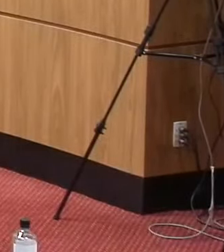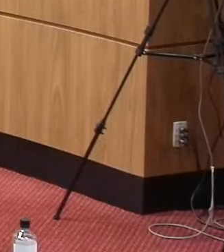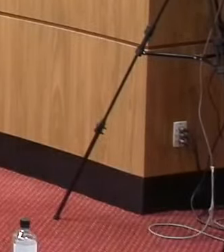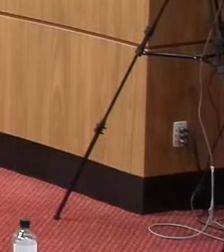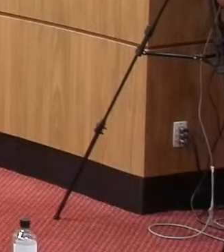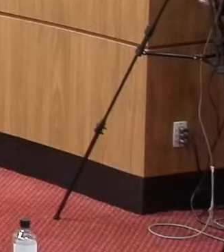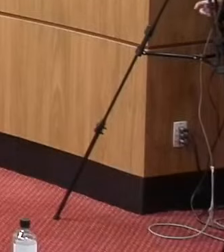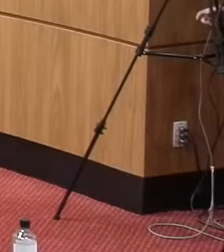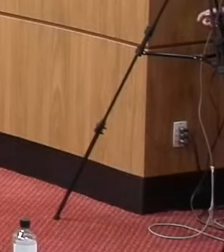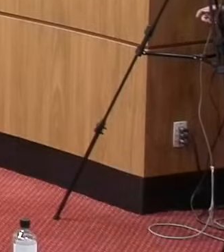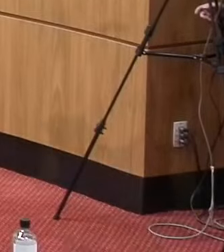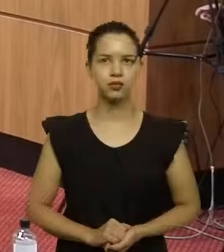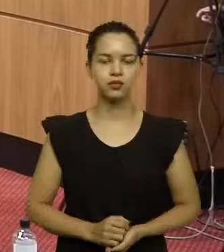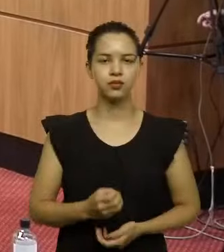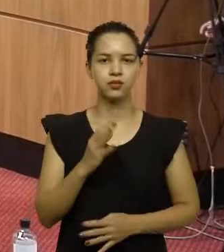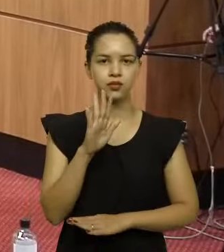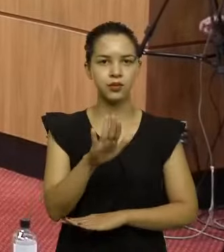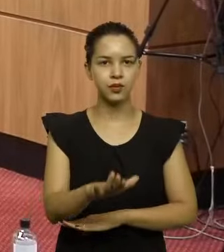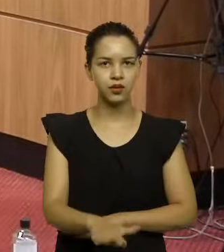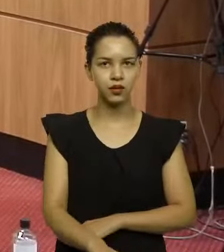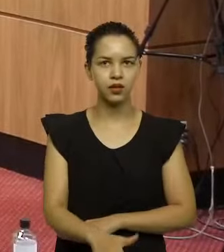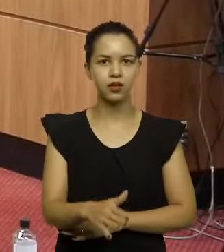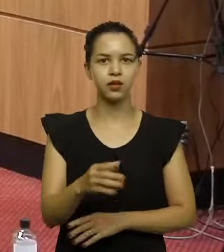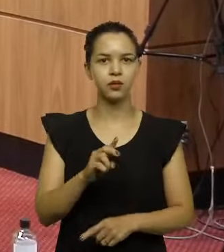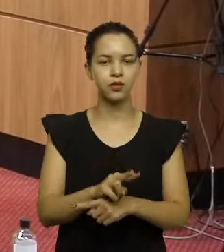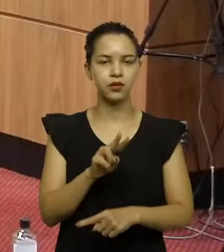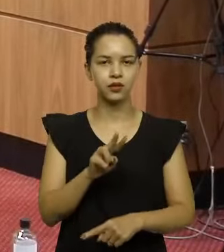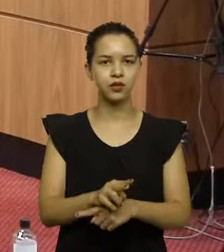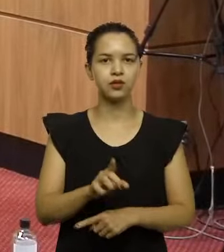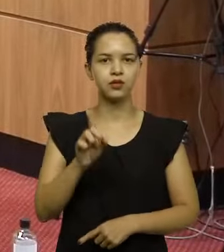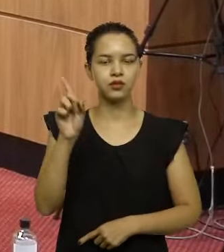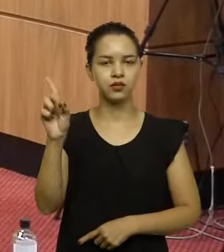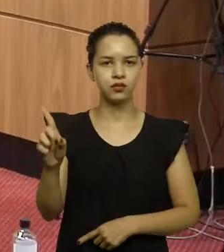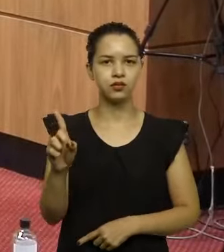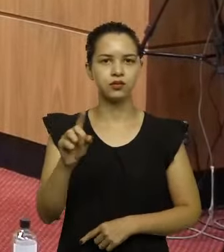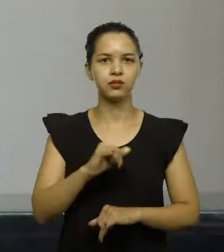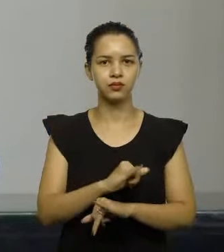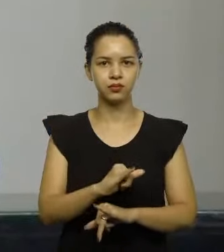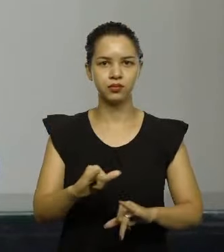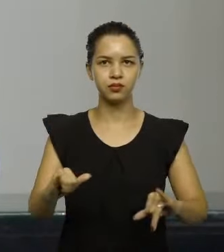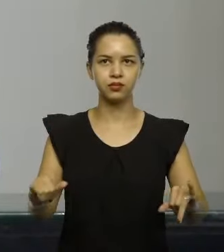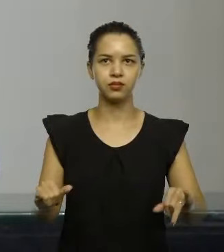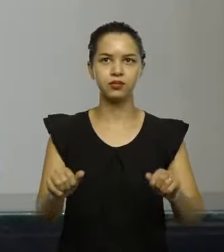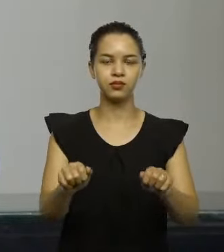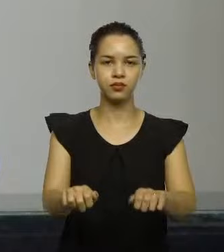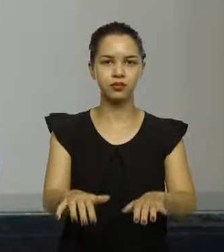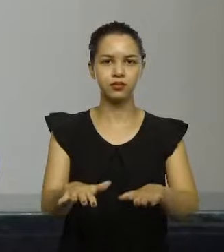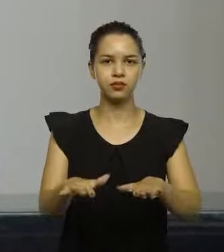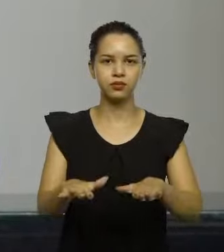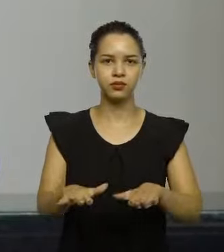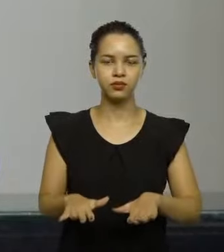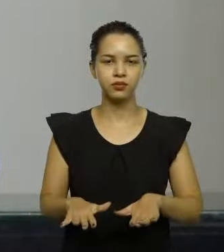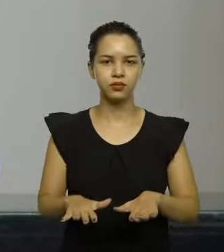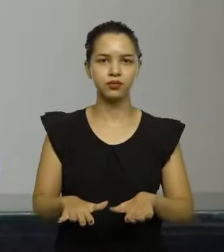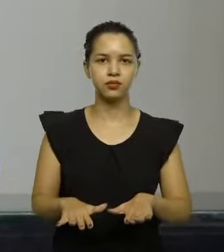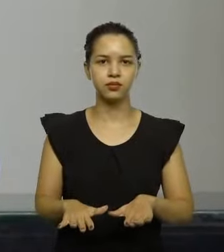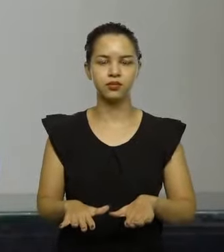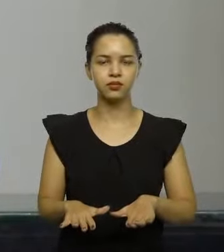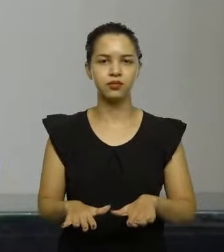Uma boa tarde. Sob a proteção de Deus, declaro aberta a presente sessão.